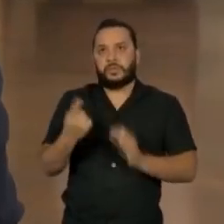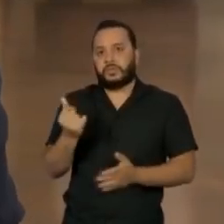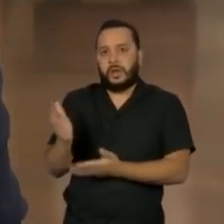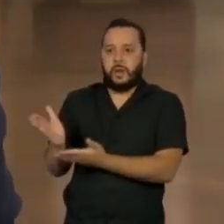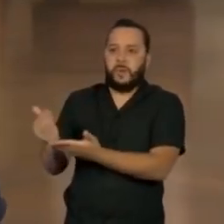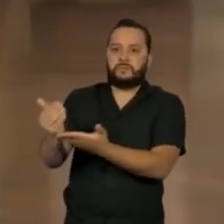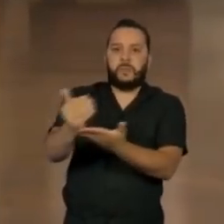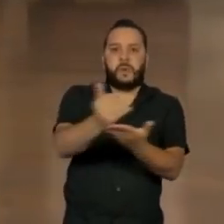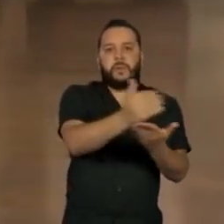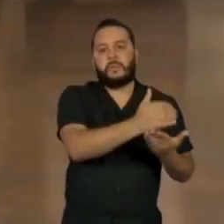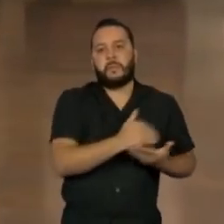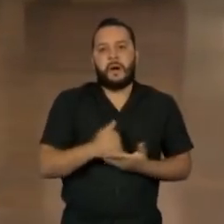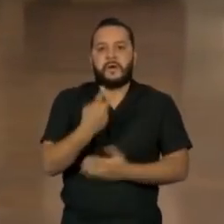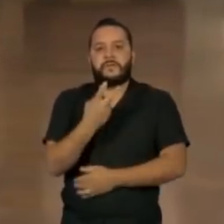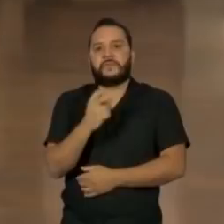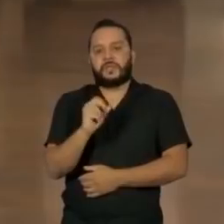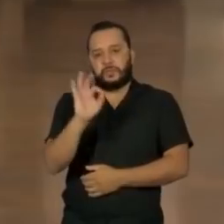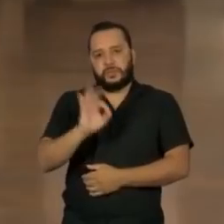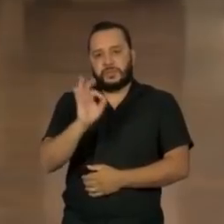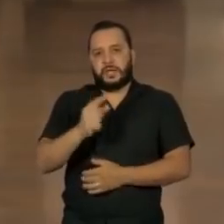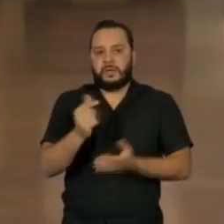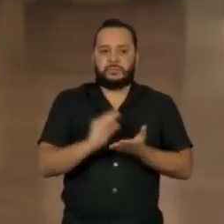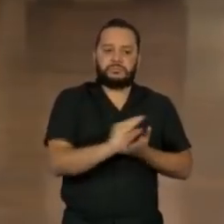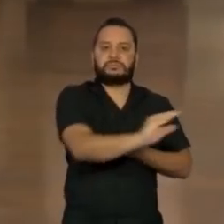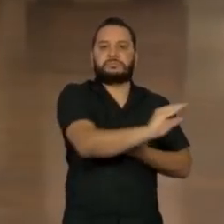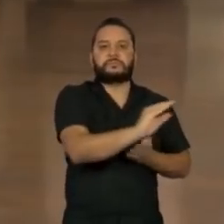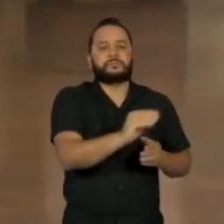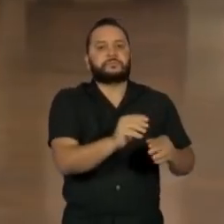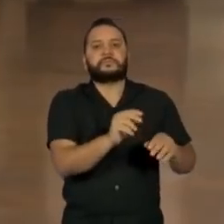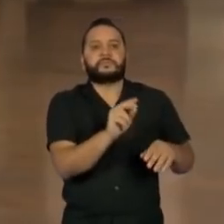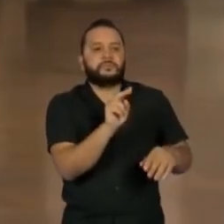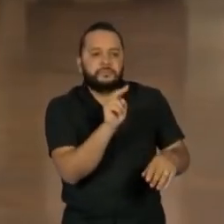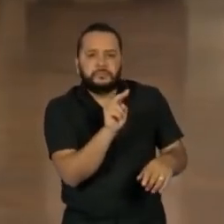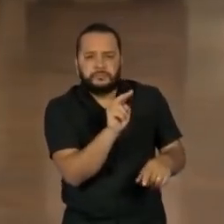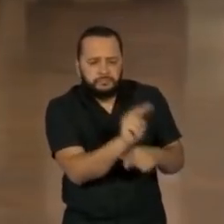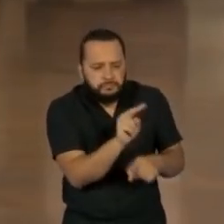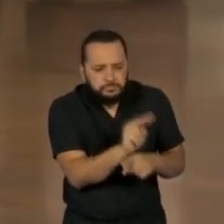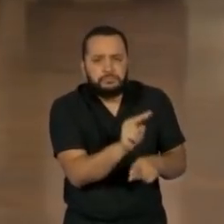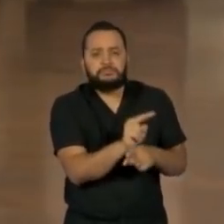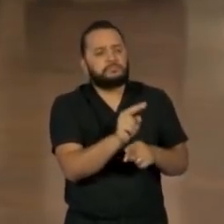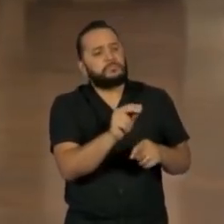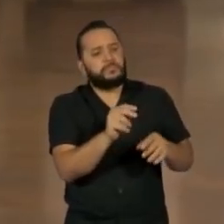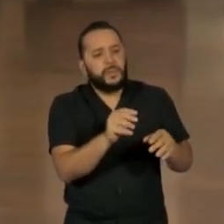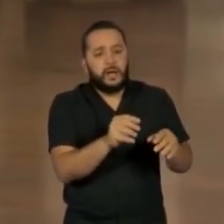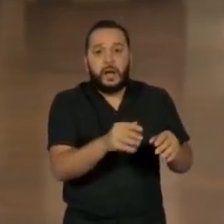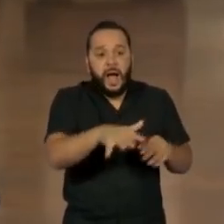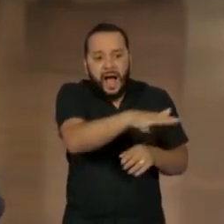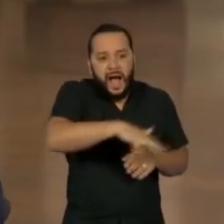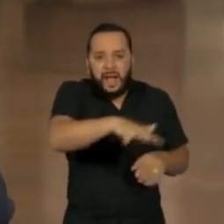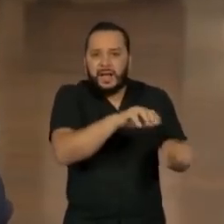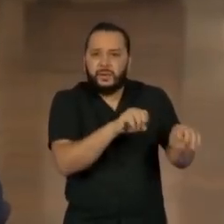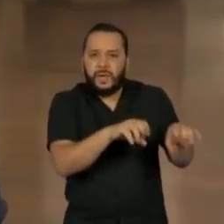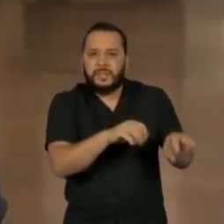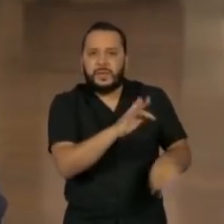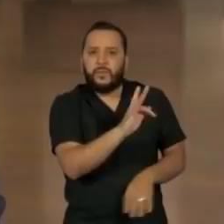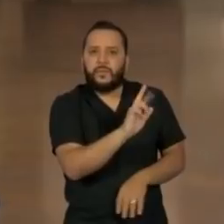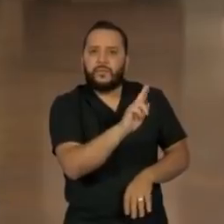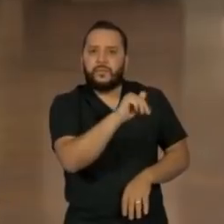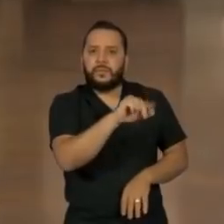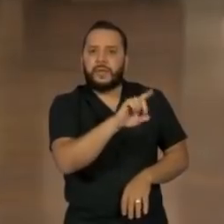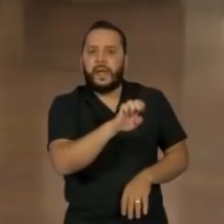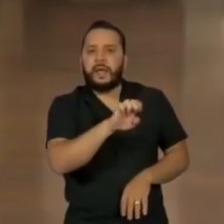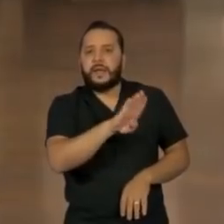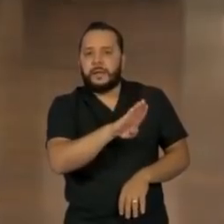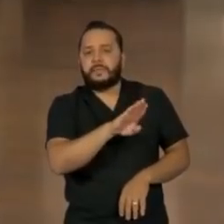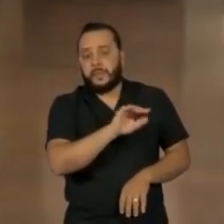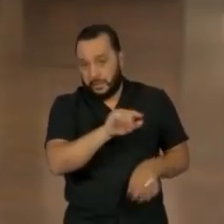IPVA, 20% vão para o Fundo de Manutenção e Desenvolvimento da Educação Básica, o Fundeb. O restante é dividido entre o estado